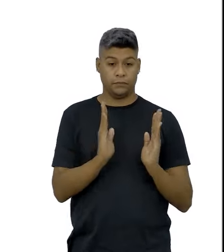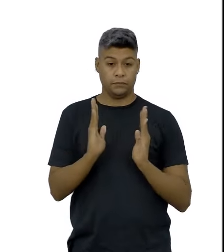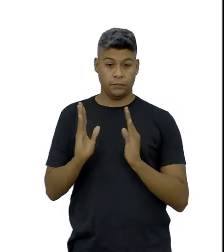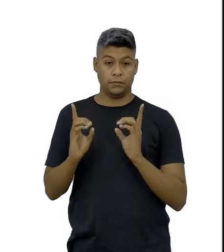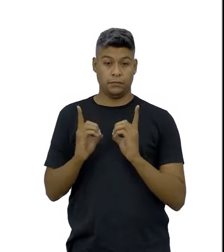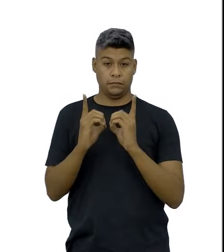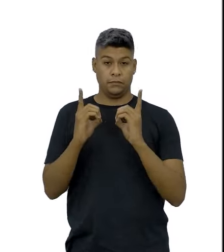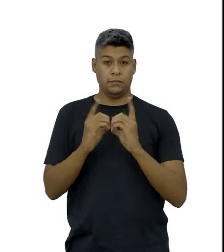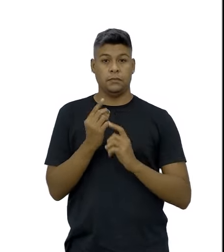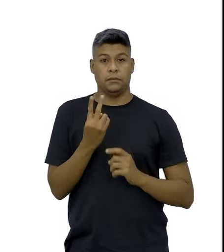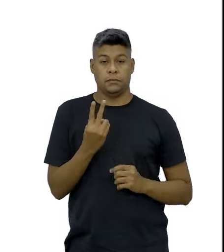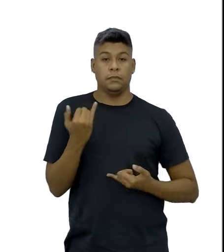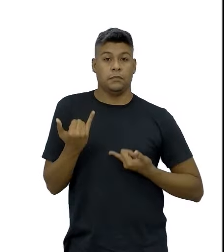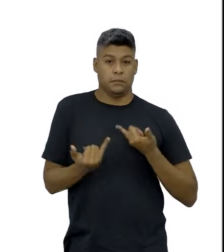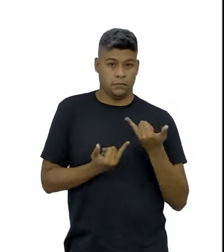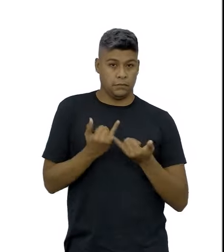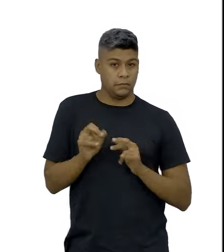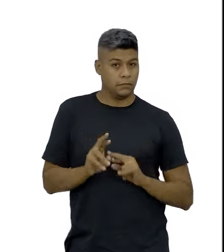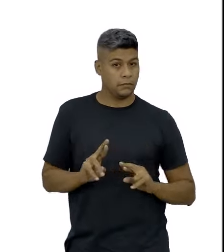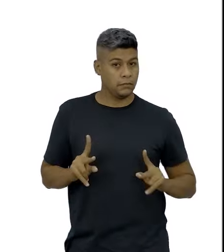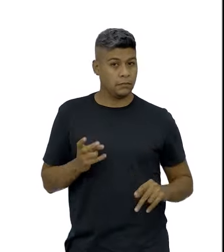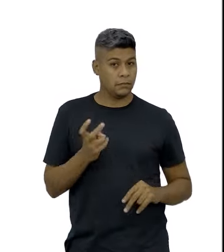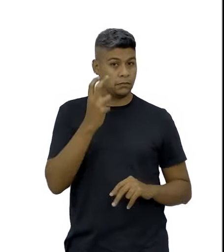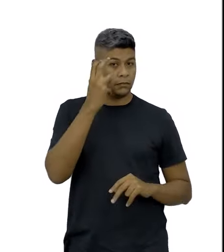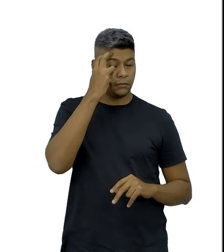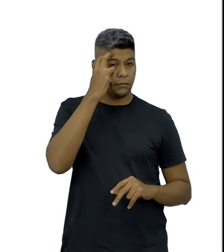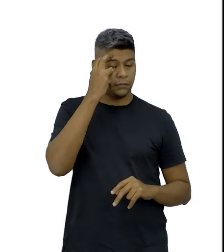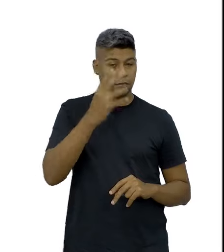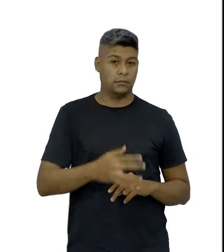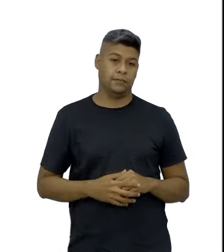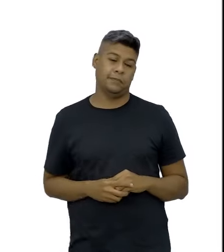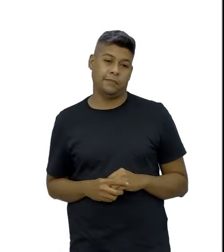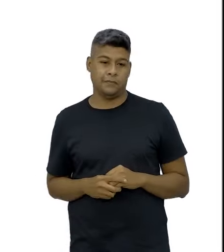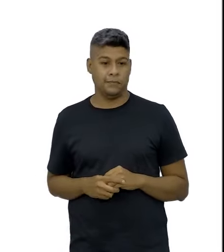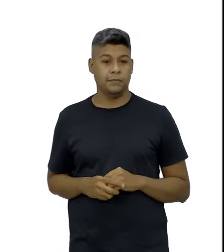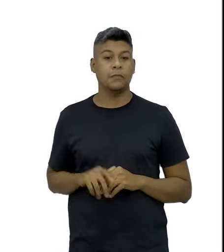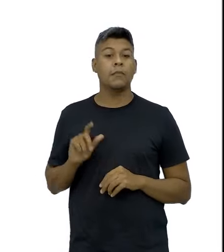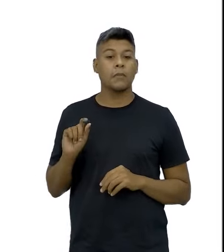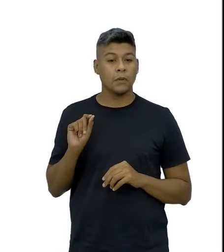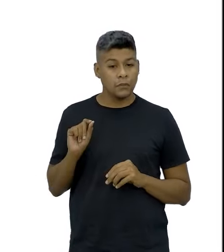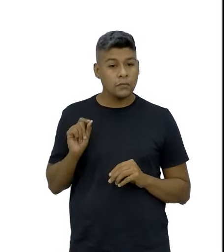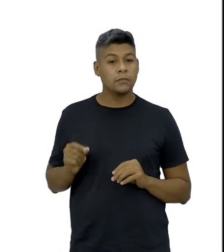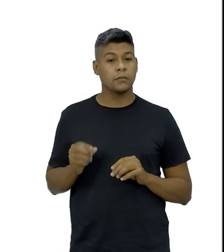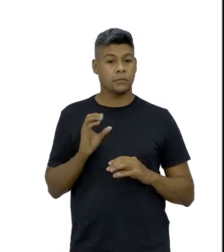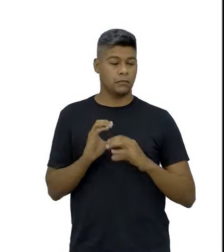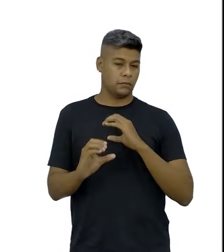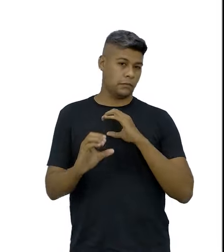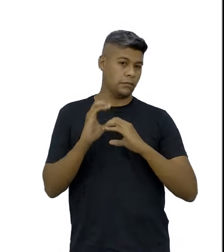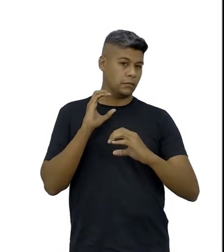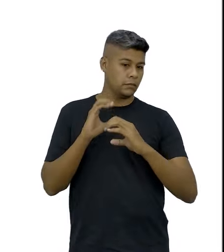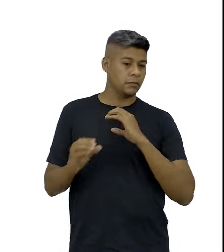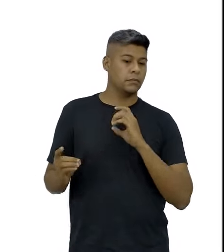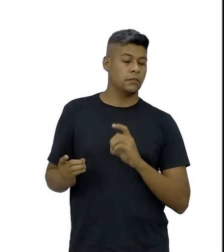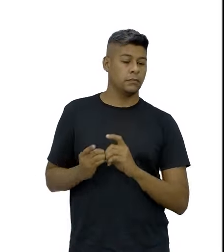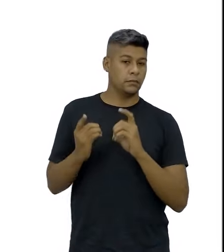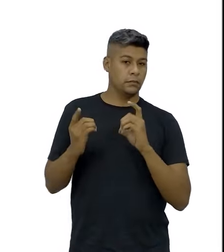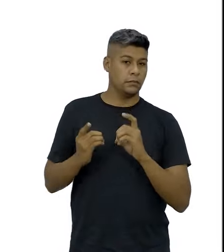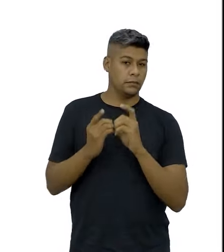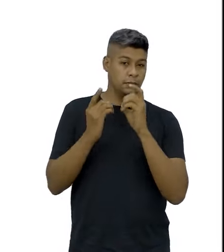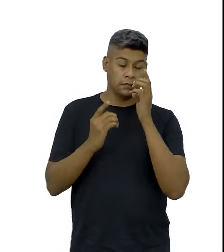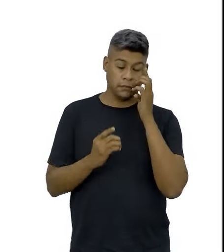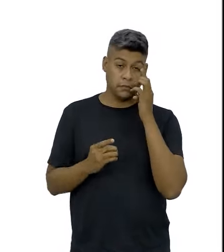didática 2, brincadeiras de diferentes culturas, considerando os propósitos comunicativos e